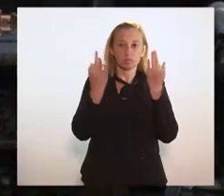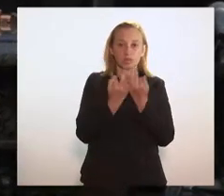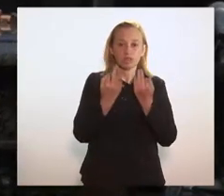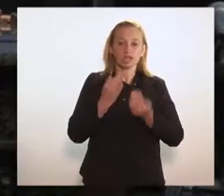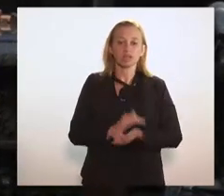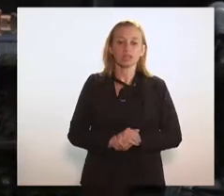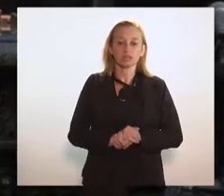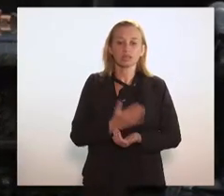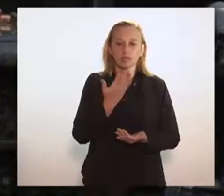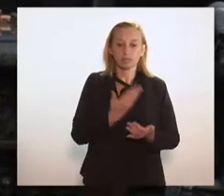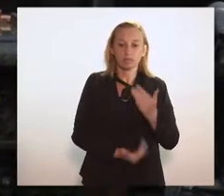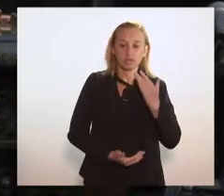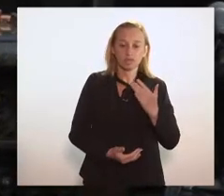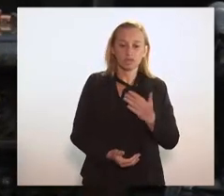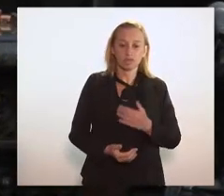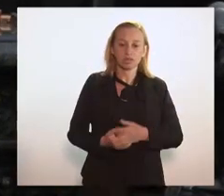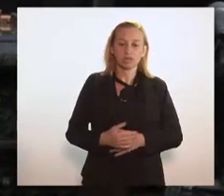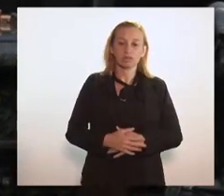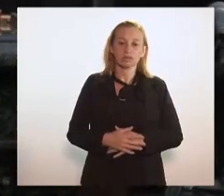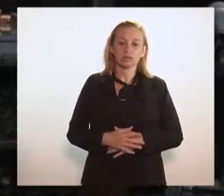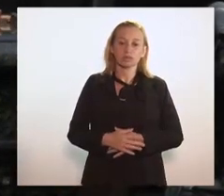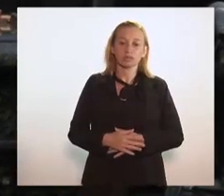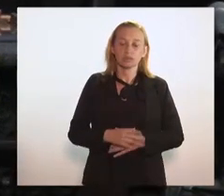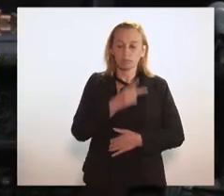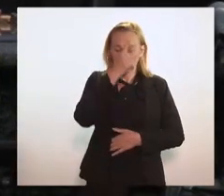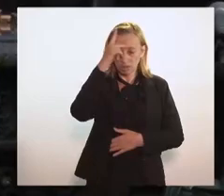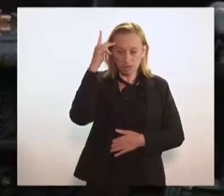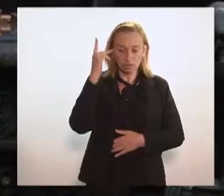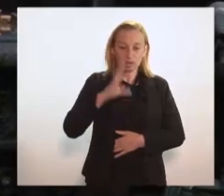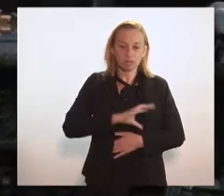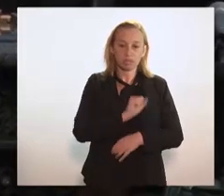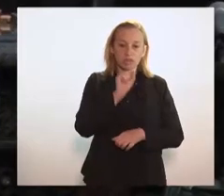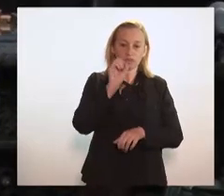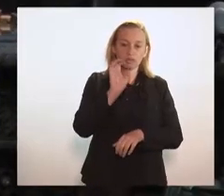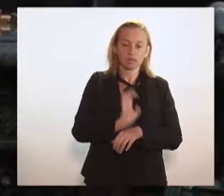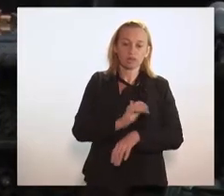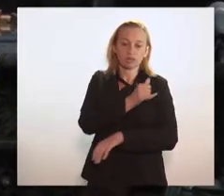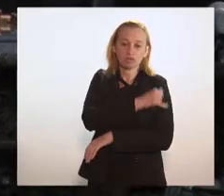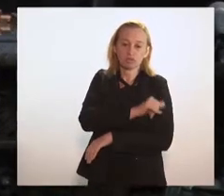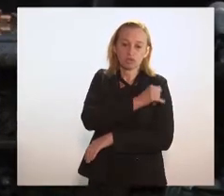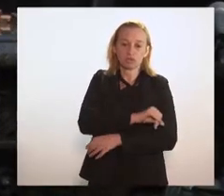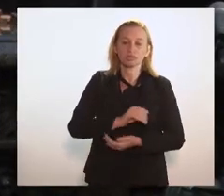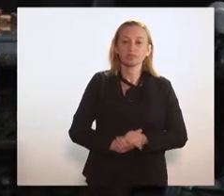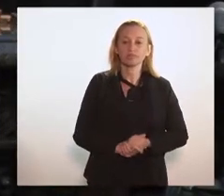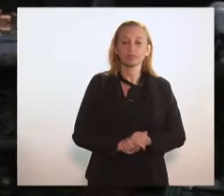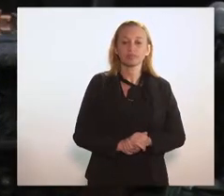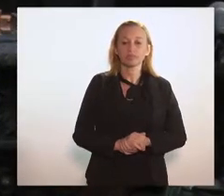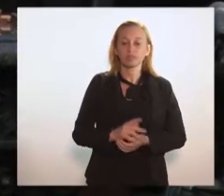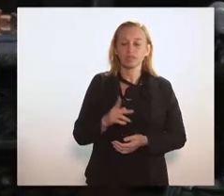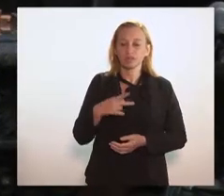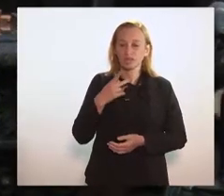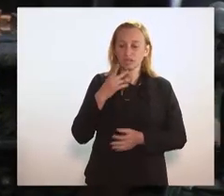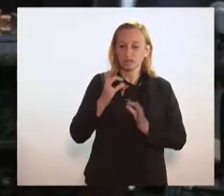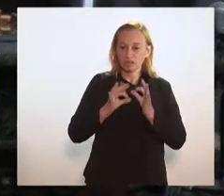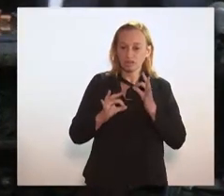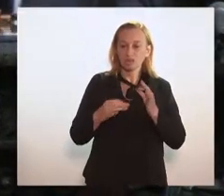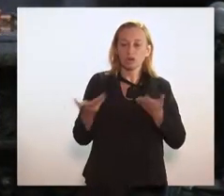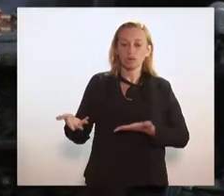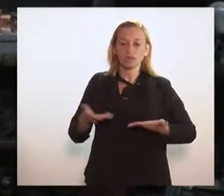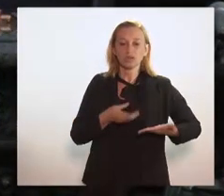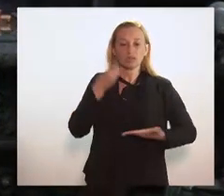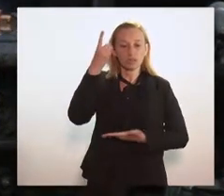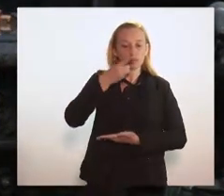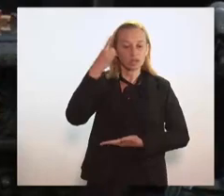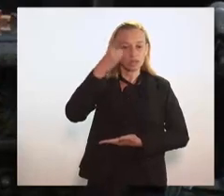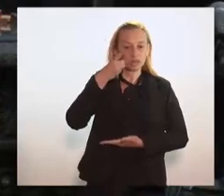familiares que perderam entes queridos no estado do Rio de Janeiro. Então, sem mais delongas, convidar o